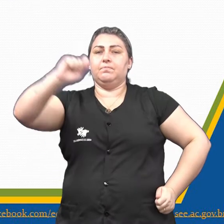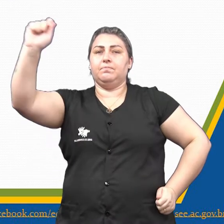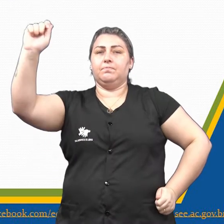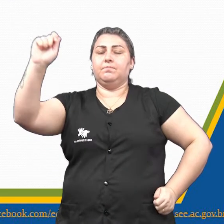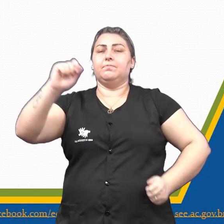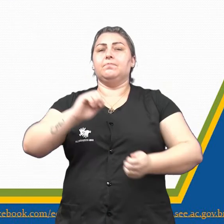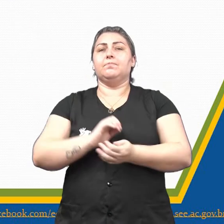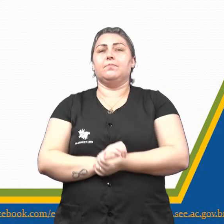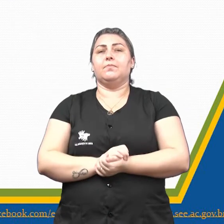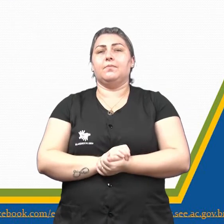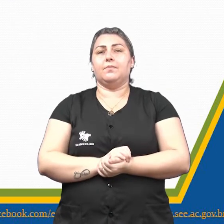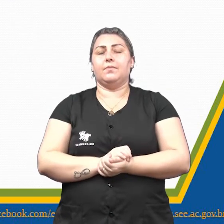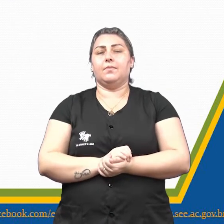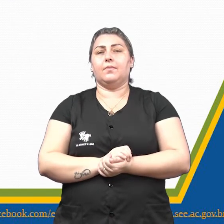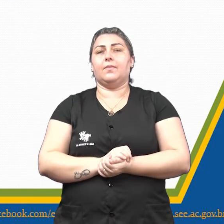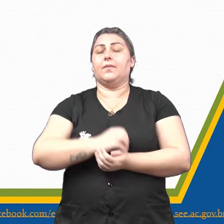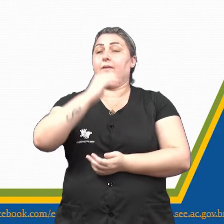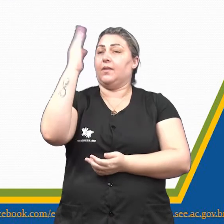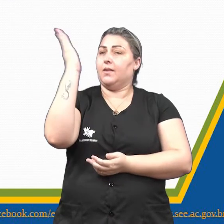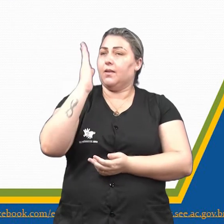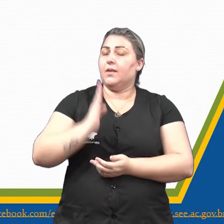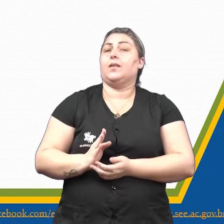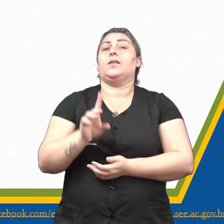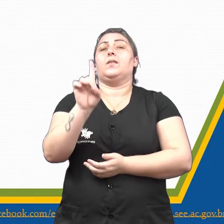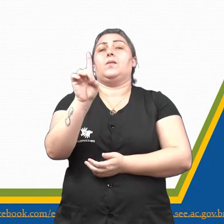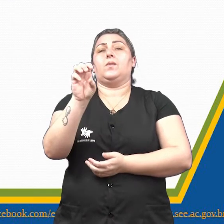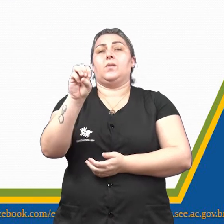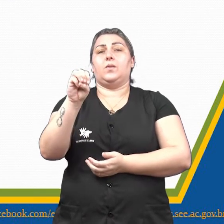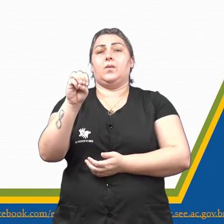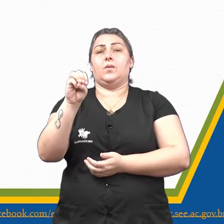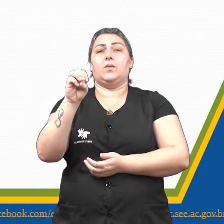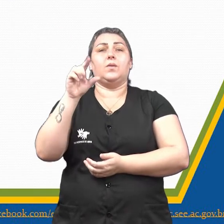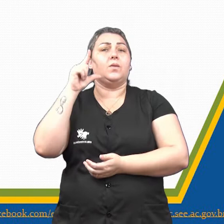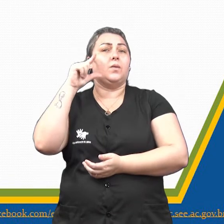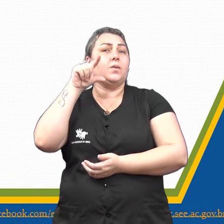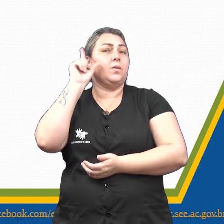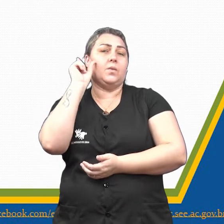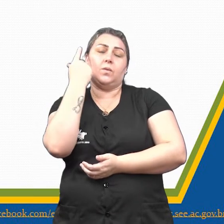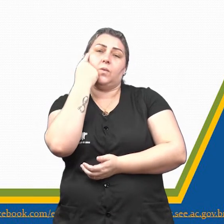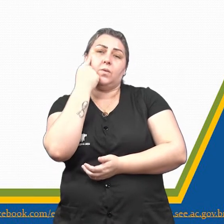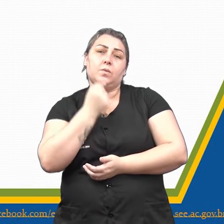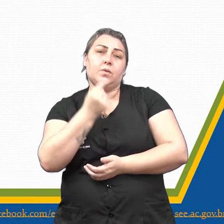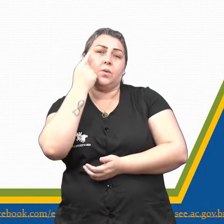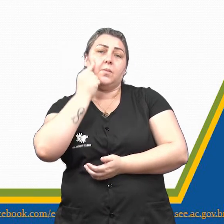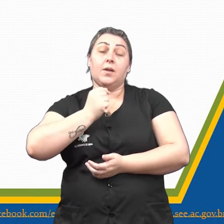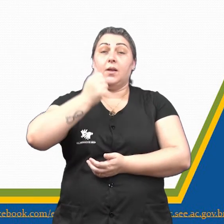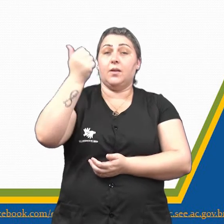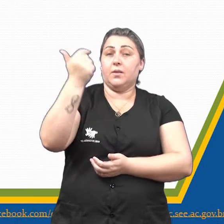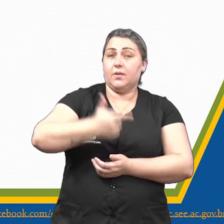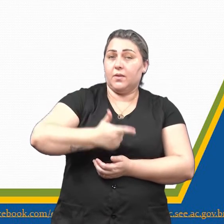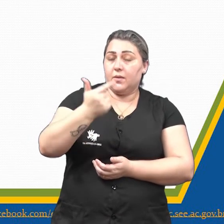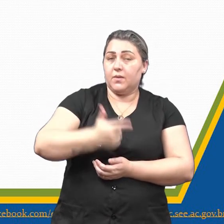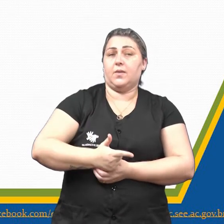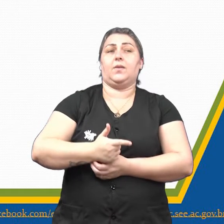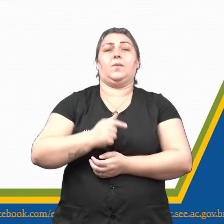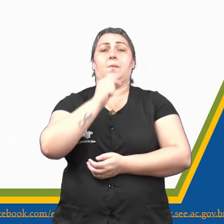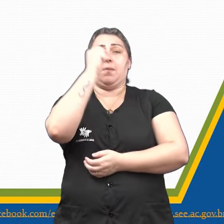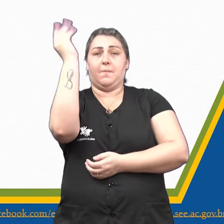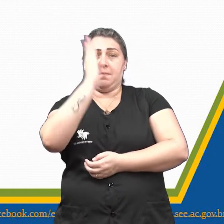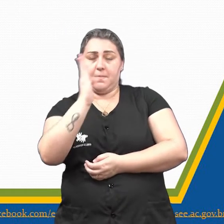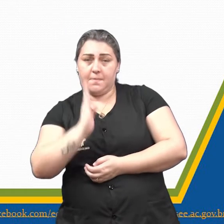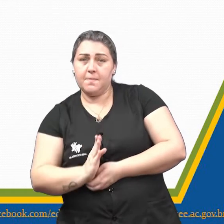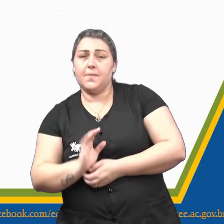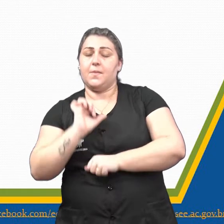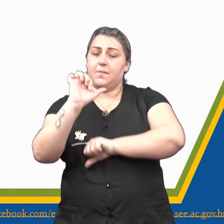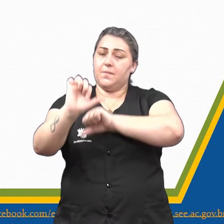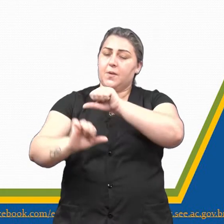proclamada a independência do Brasil por Dom Pedro. E aí, olha só, o Brasil vai passar por umas reformas, tá?